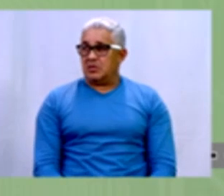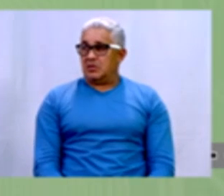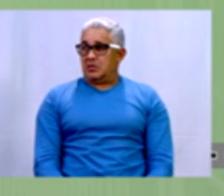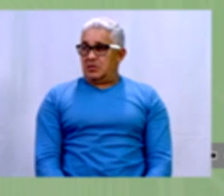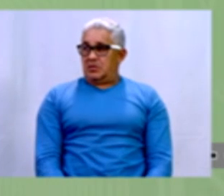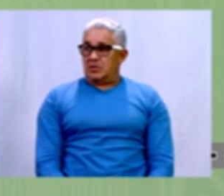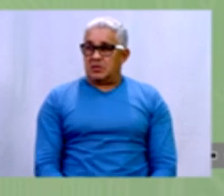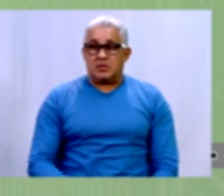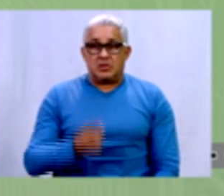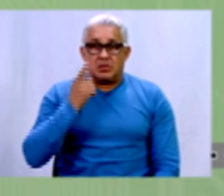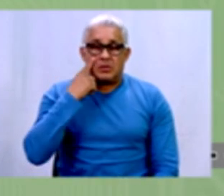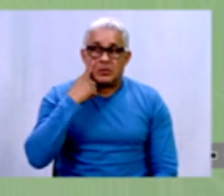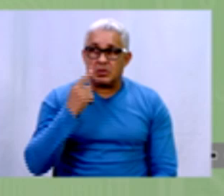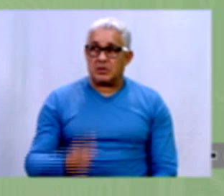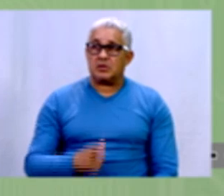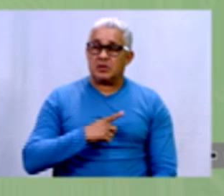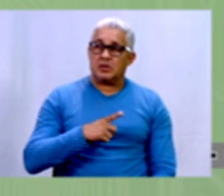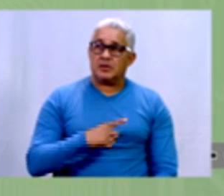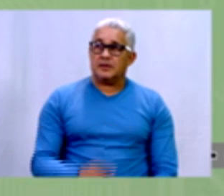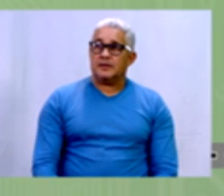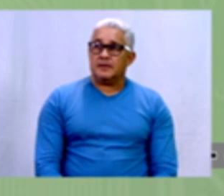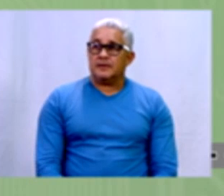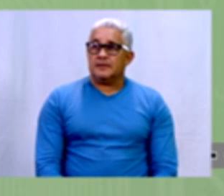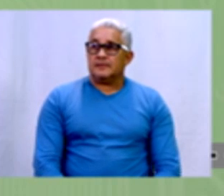Então, olha só, temos aqui, ó,